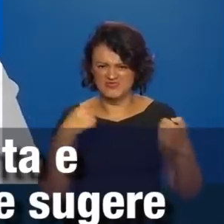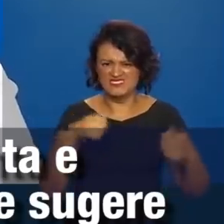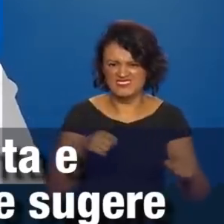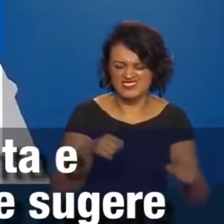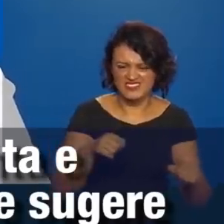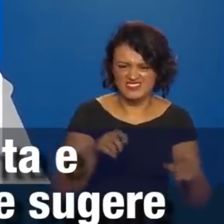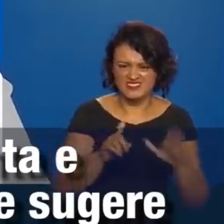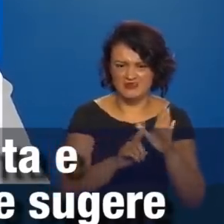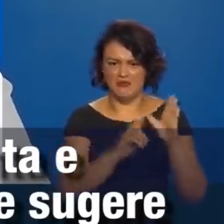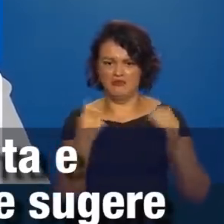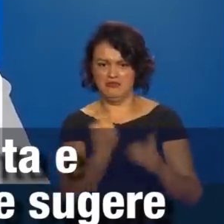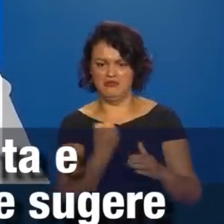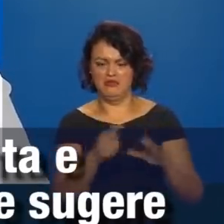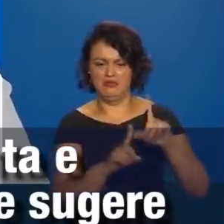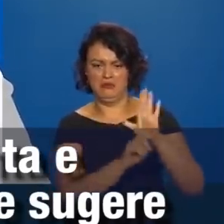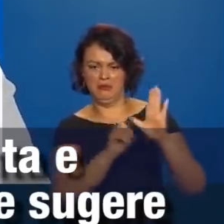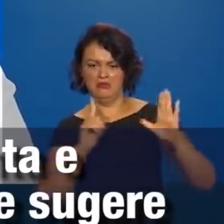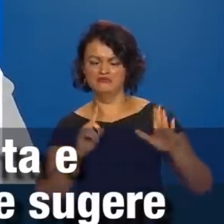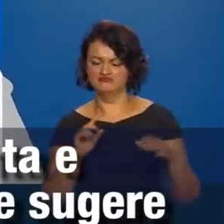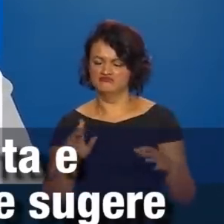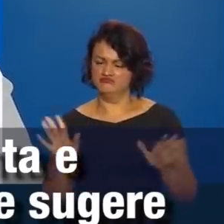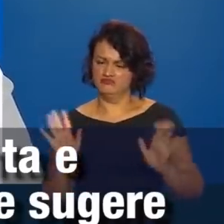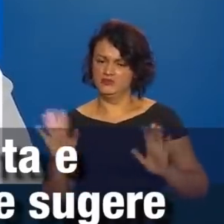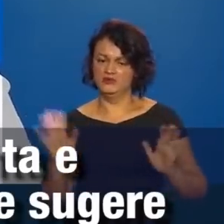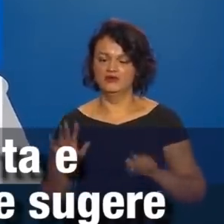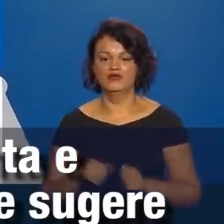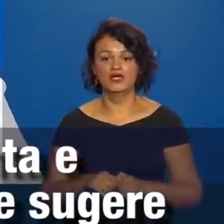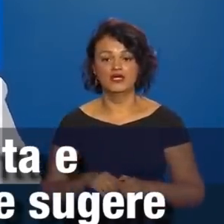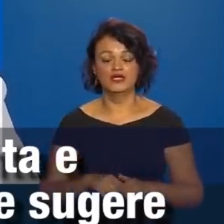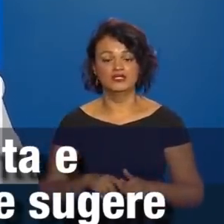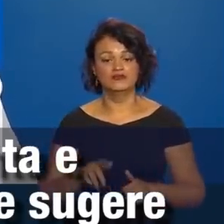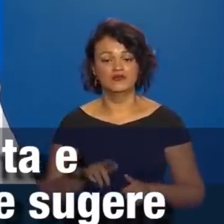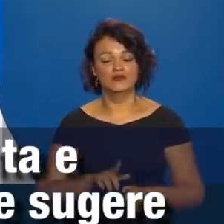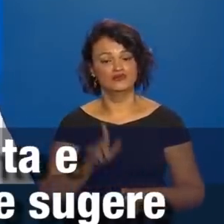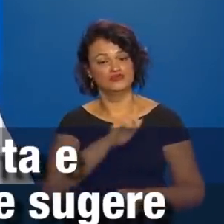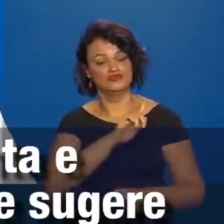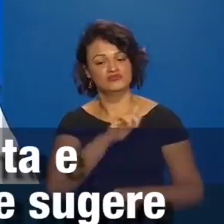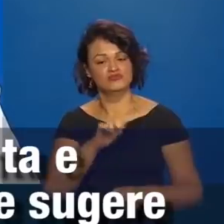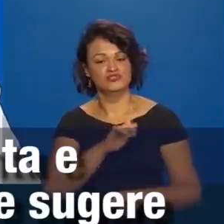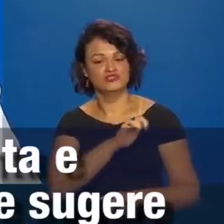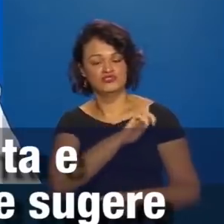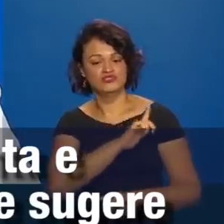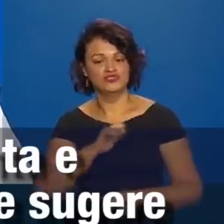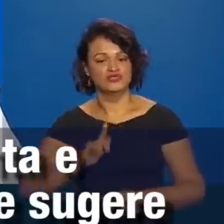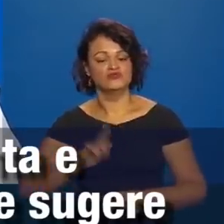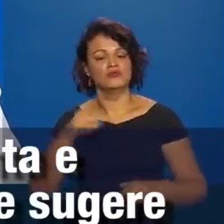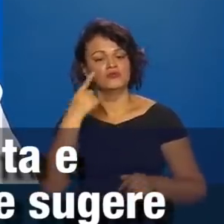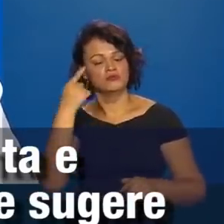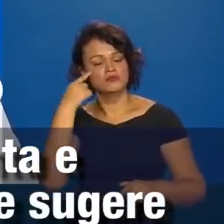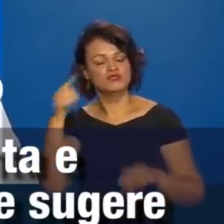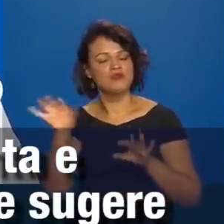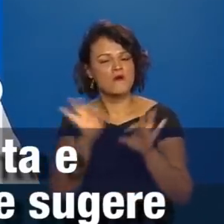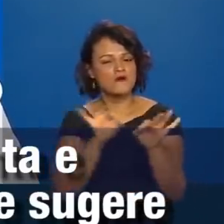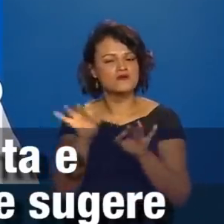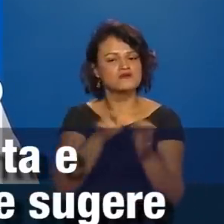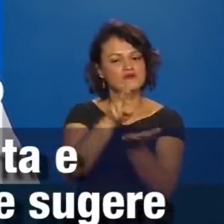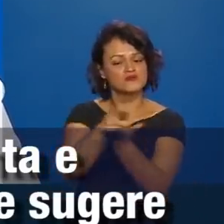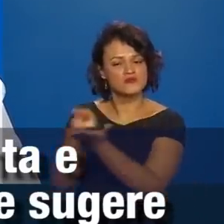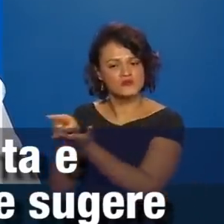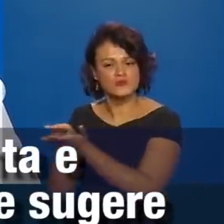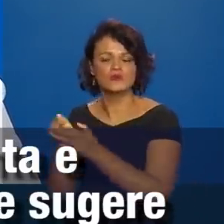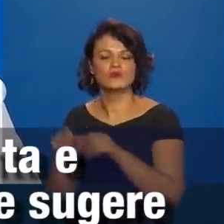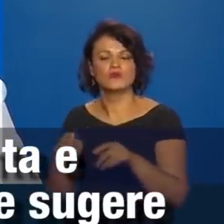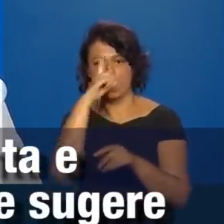orientando os gestores municipais que devem se preparar, devem organizar os seus leitos, organizar a sua estrutura